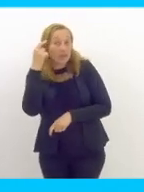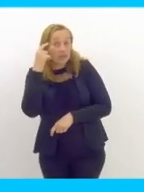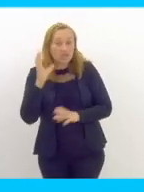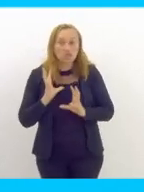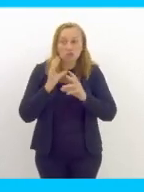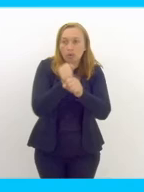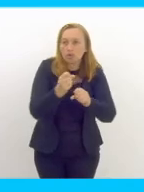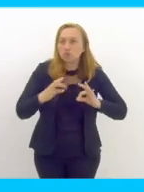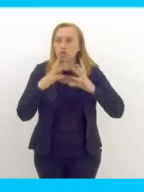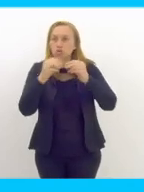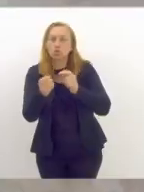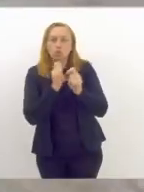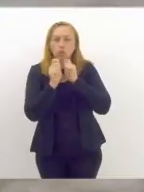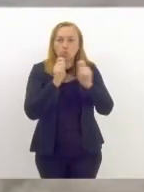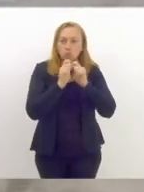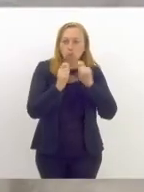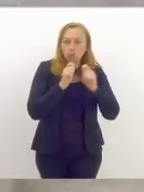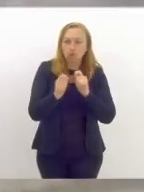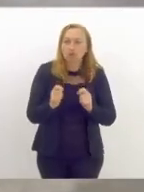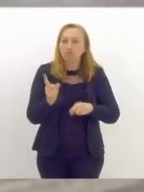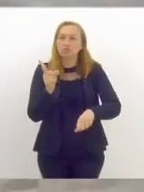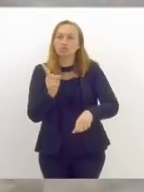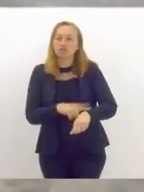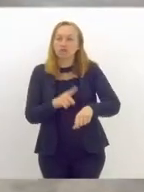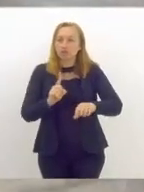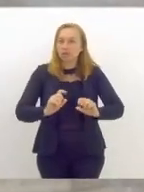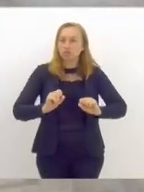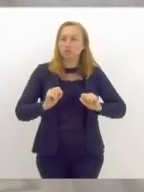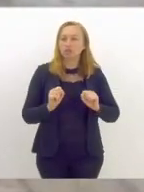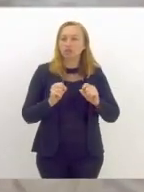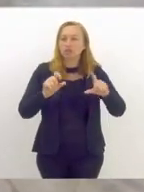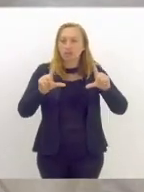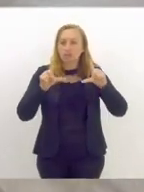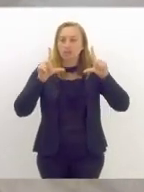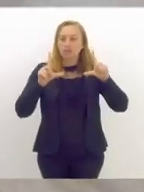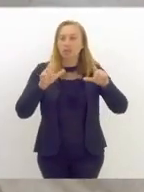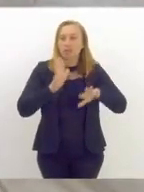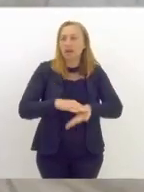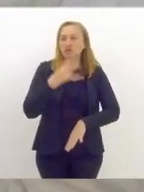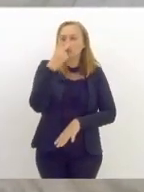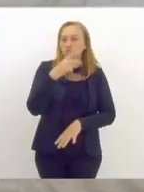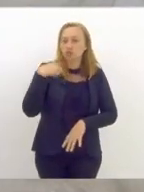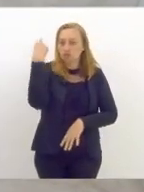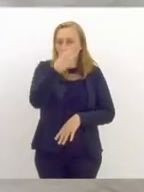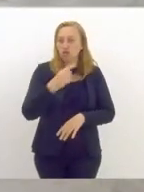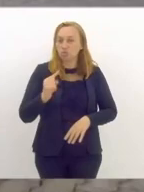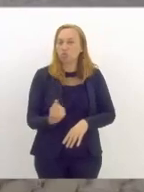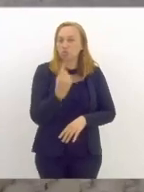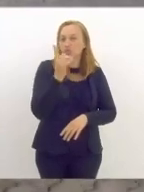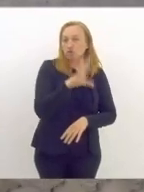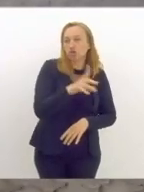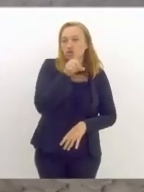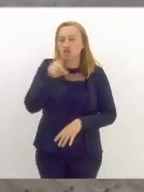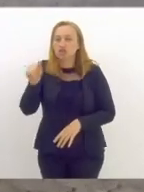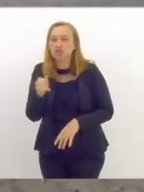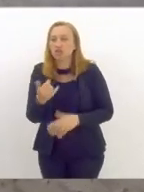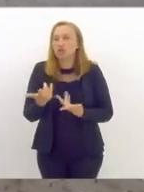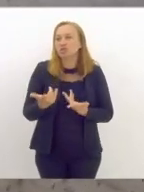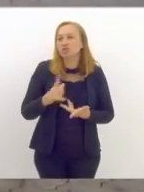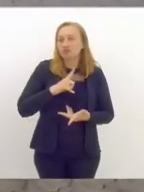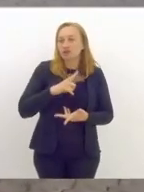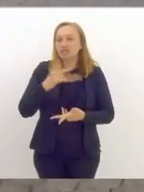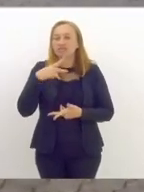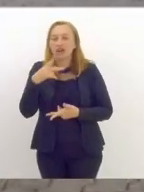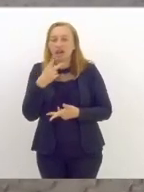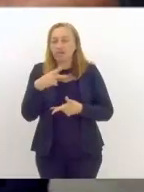somando todas as entrevistas, ele teve um tempo de exposição na TV de mais de 2 horas em um único dia. É como se tivesse falado